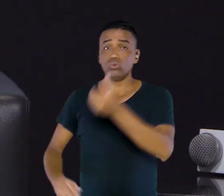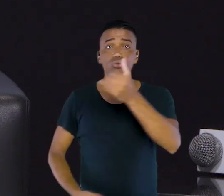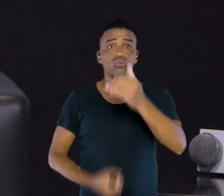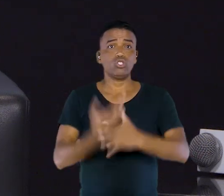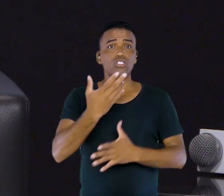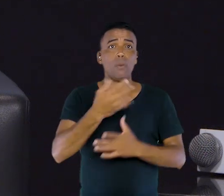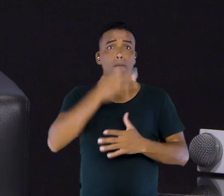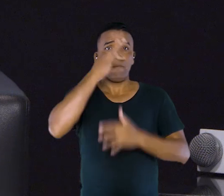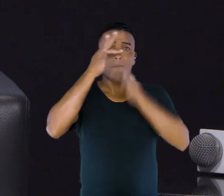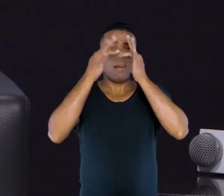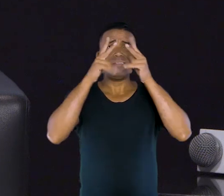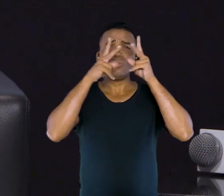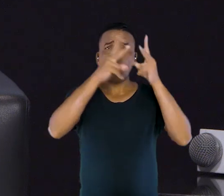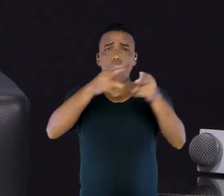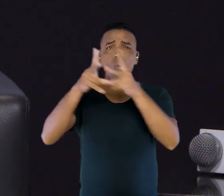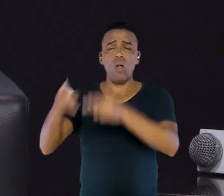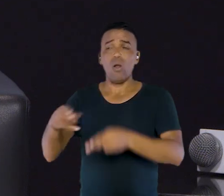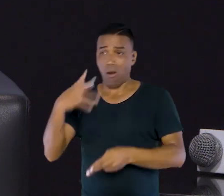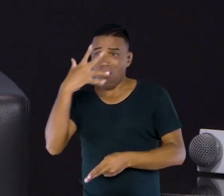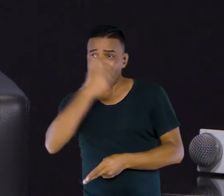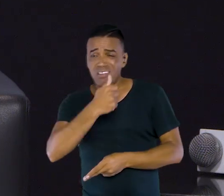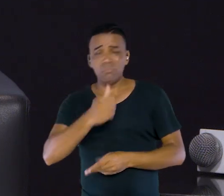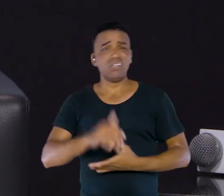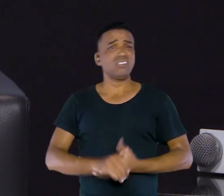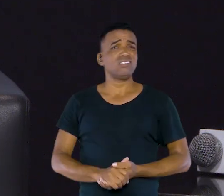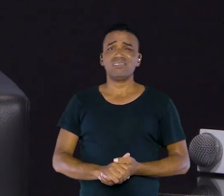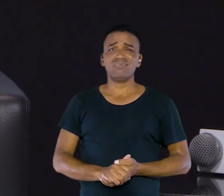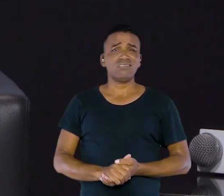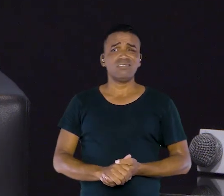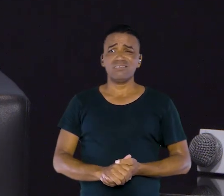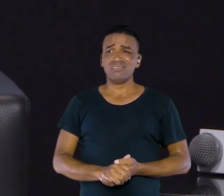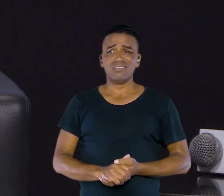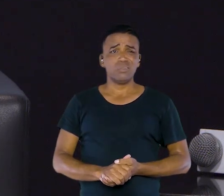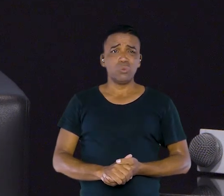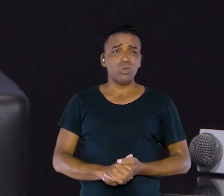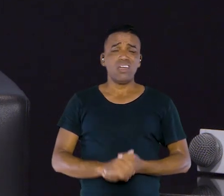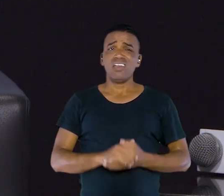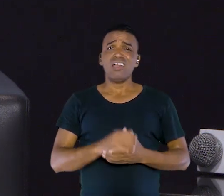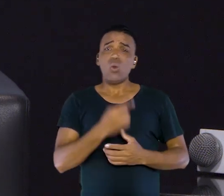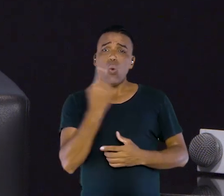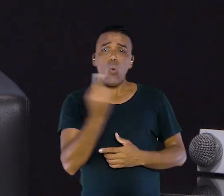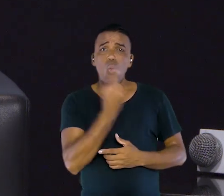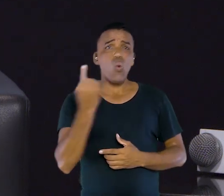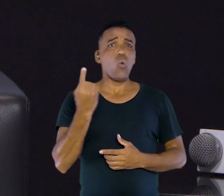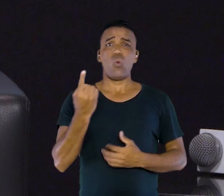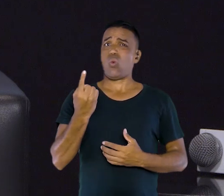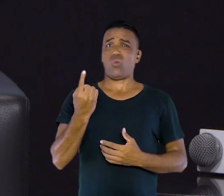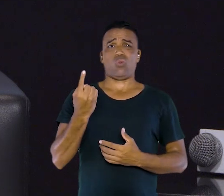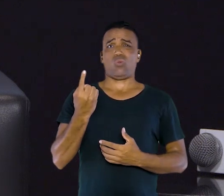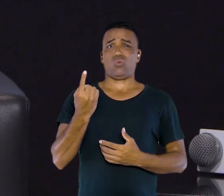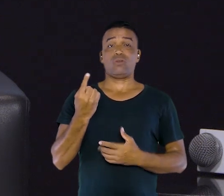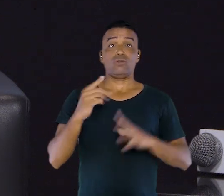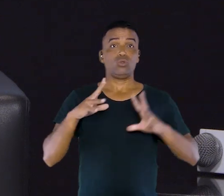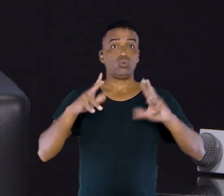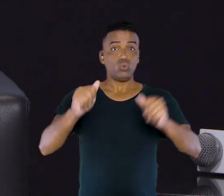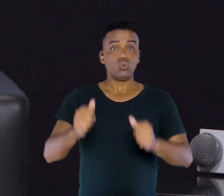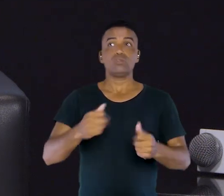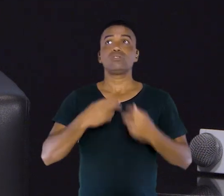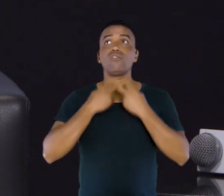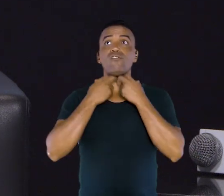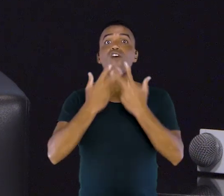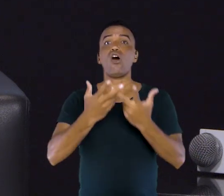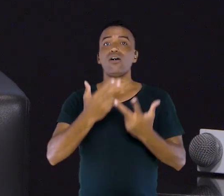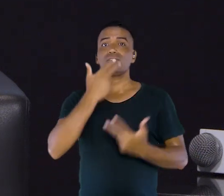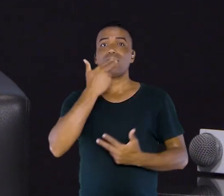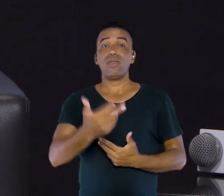se gerasse uma única planta, mesmo que linda já não seria bela, porque nenhuma monocultura é bonita. Quando todos